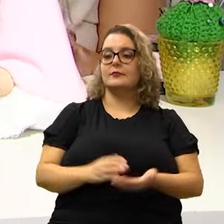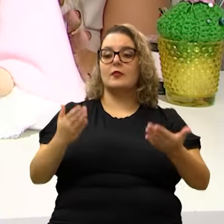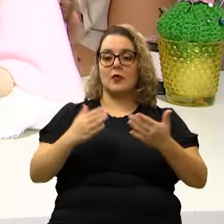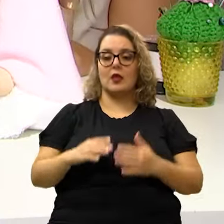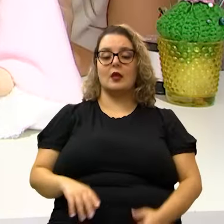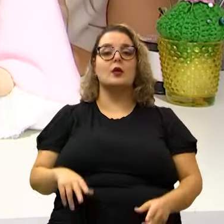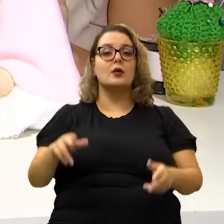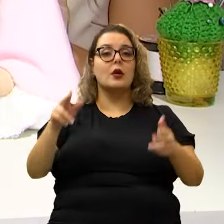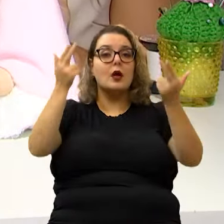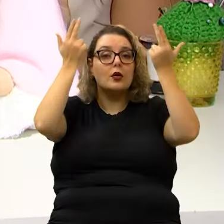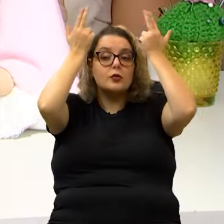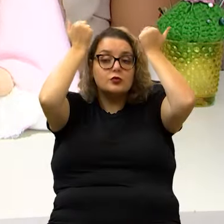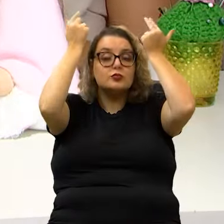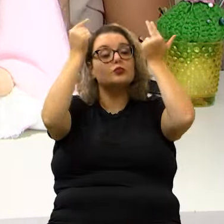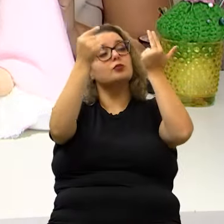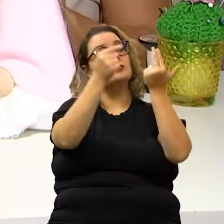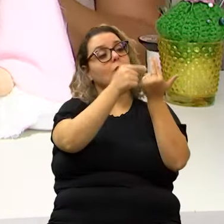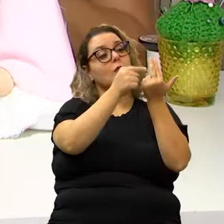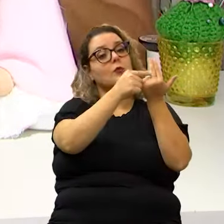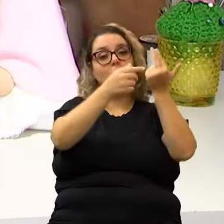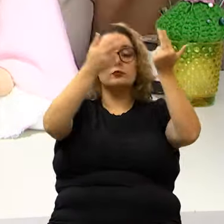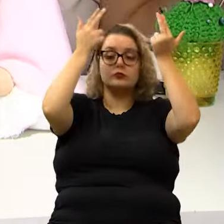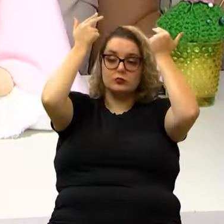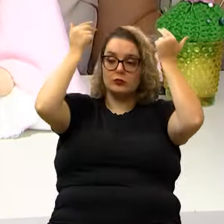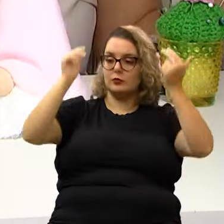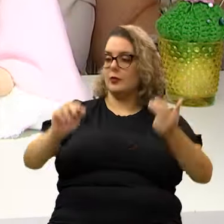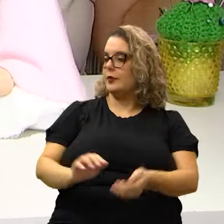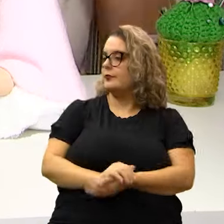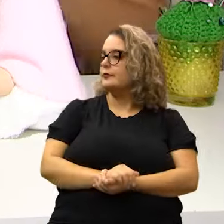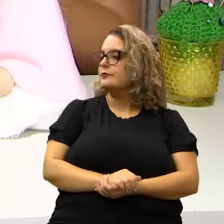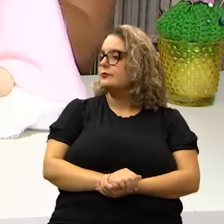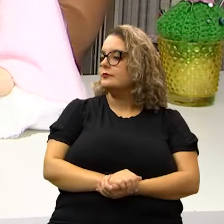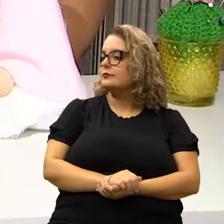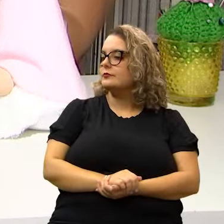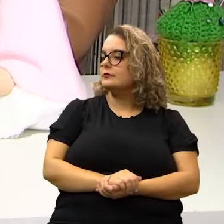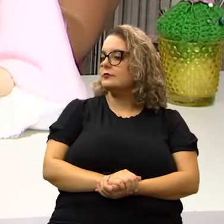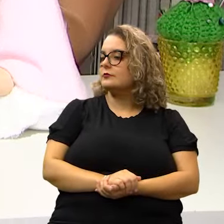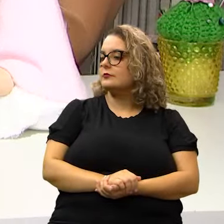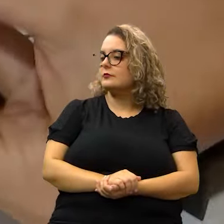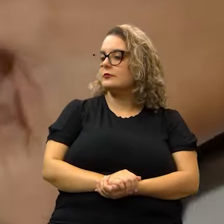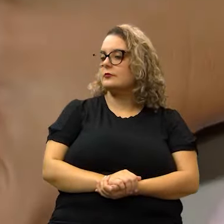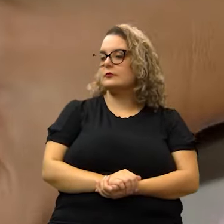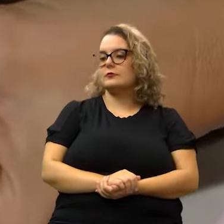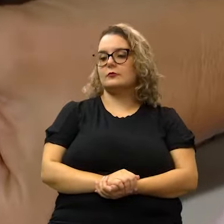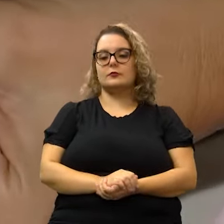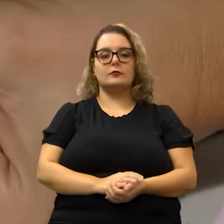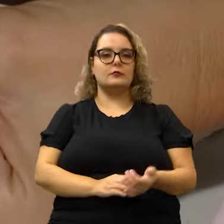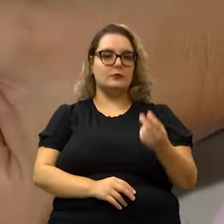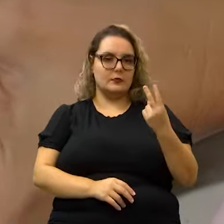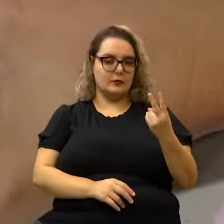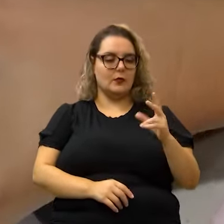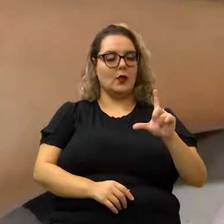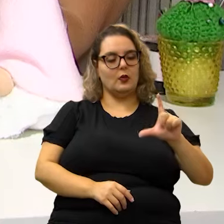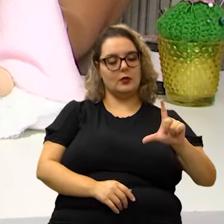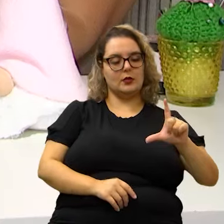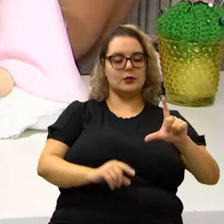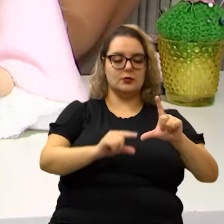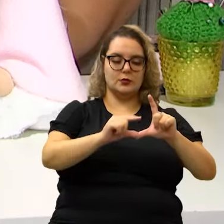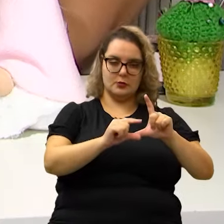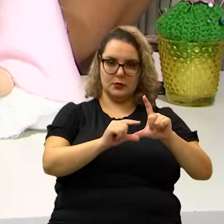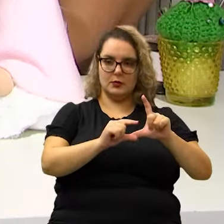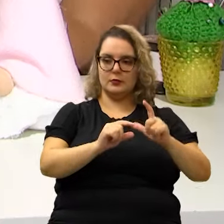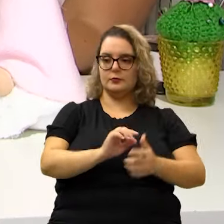fazer as orelhinhas do coelho. Eu vou tirar aqui o molde. A gente tem os dois moldes, né? O grande e o pequeno. Eu vou